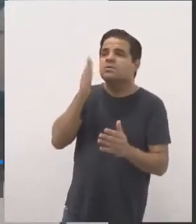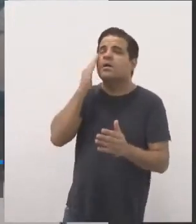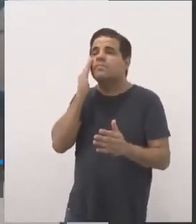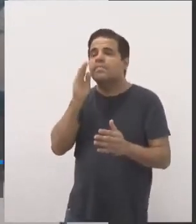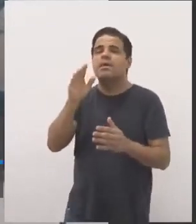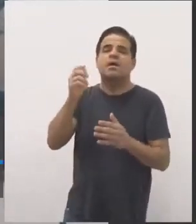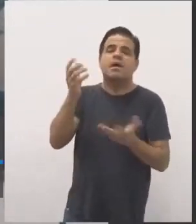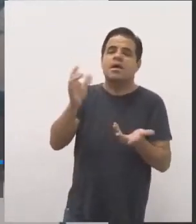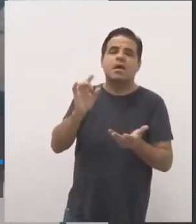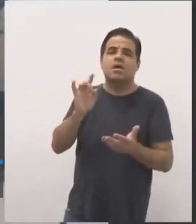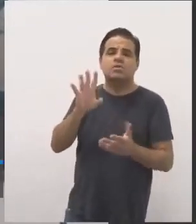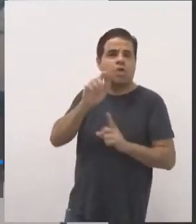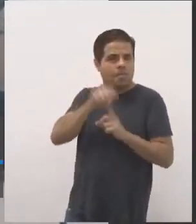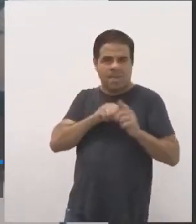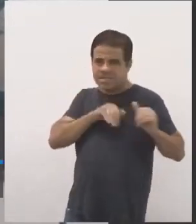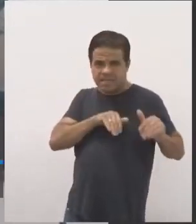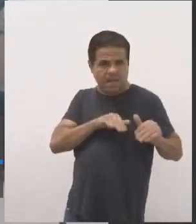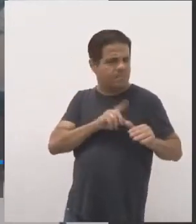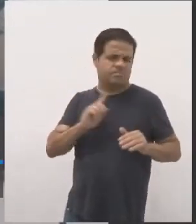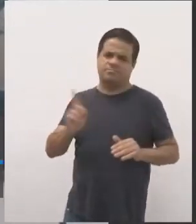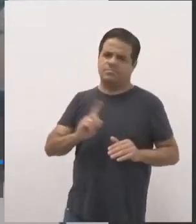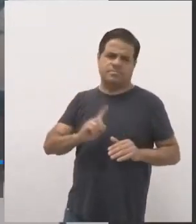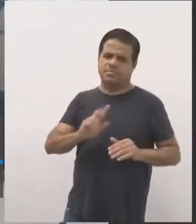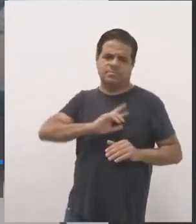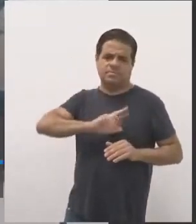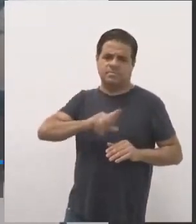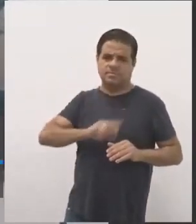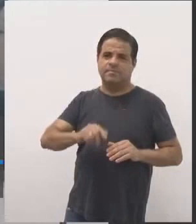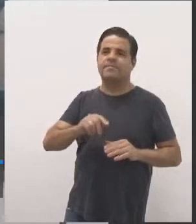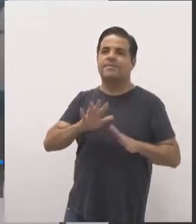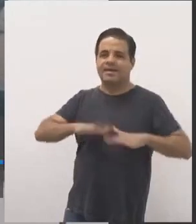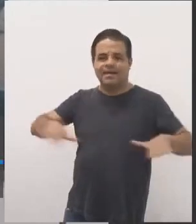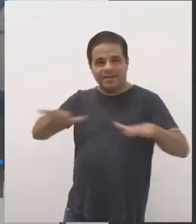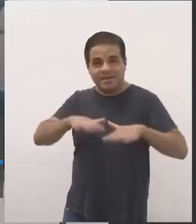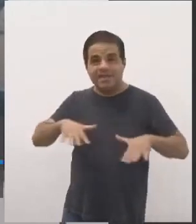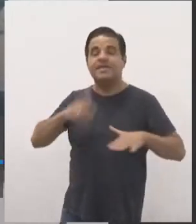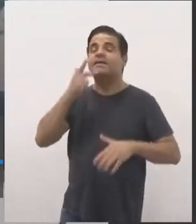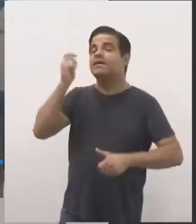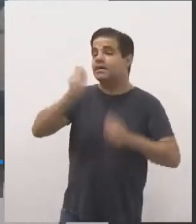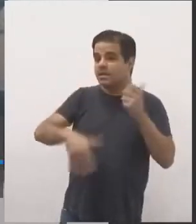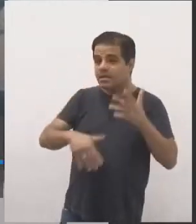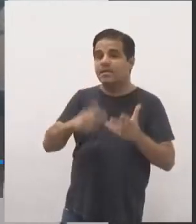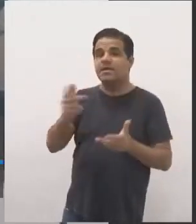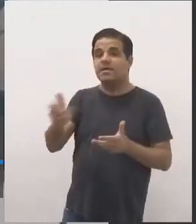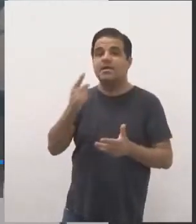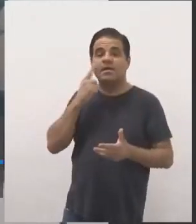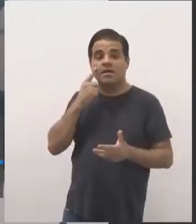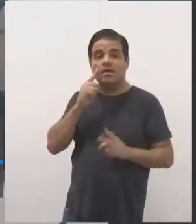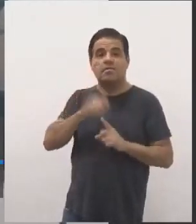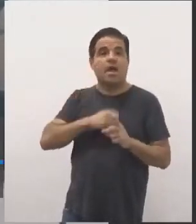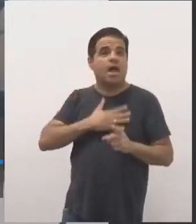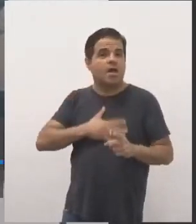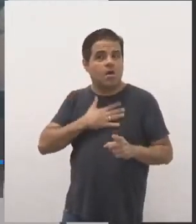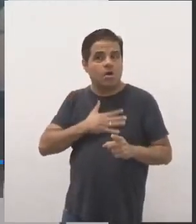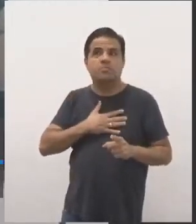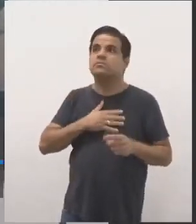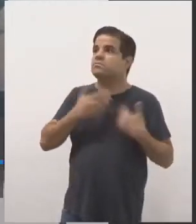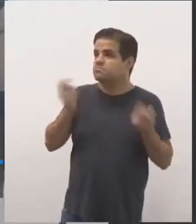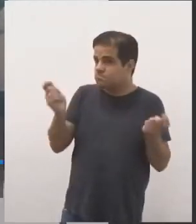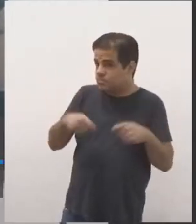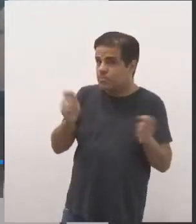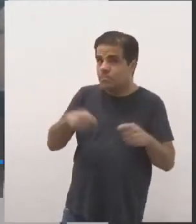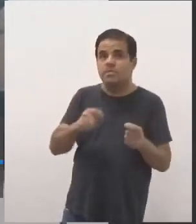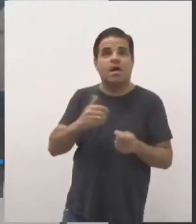precisa acontecer em setembro. A professora escreveu aqui, essa ação, poxa, poderia ter acontecido em agosto. Sim, poderia